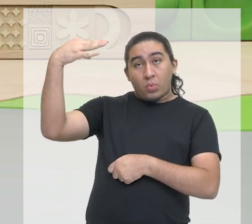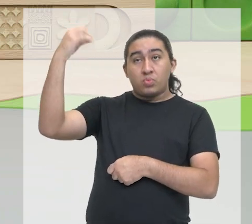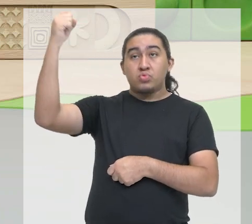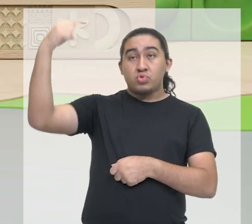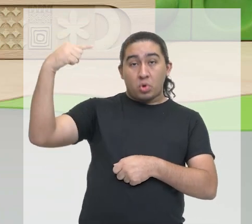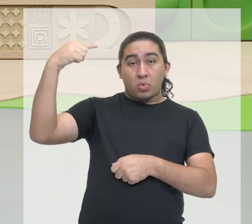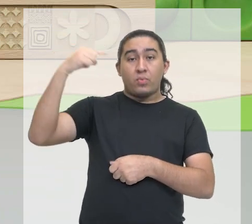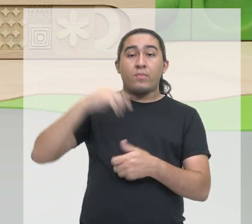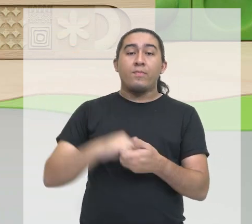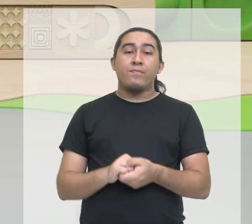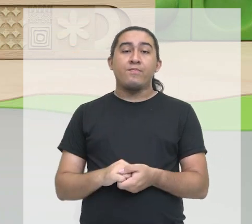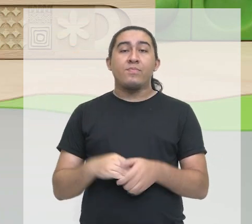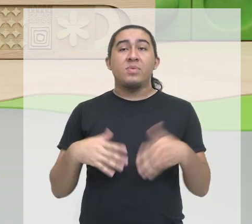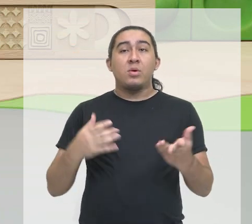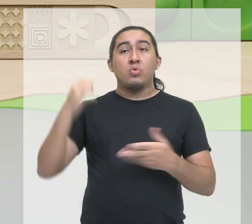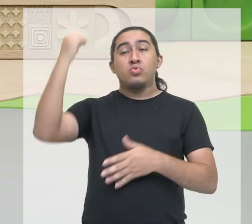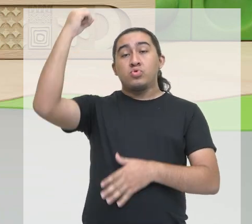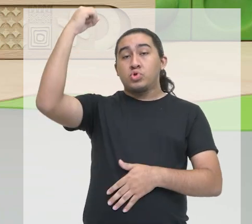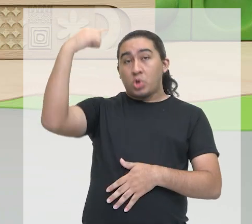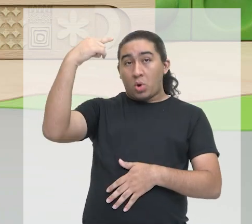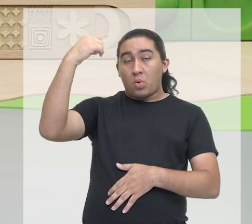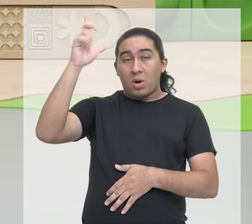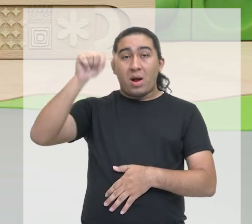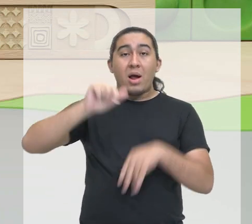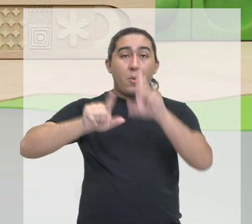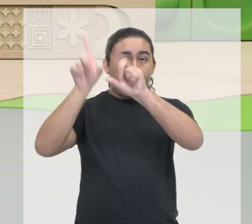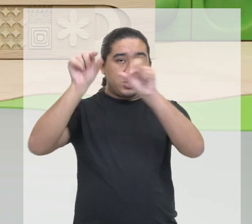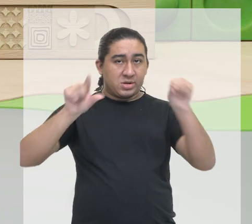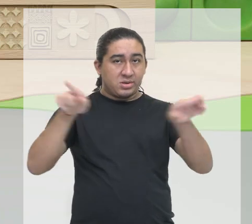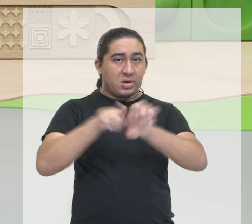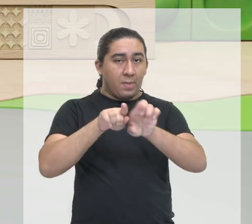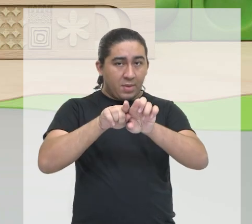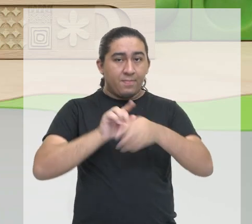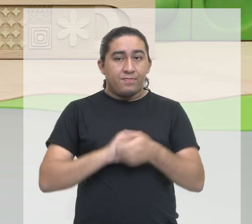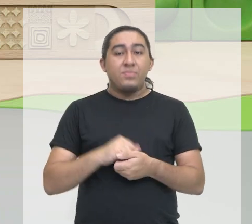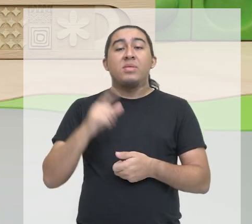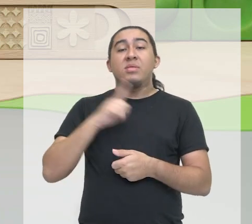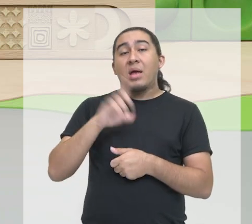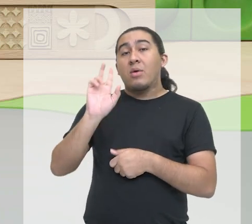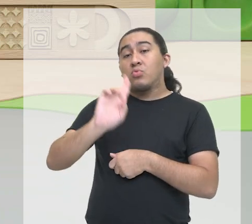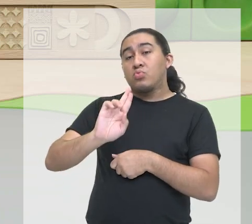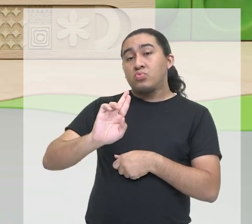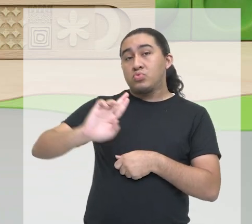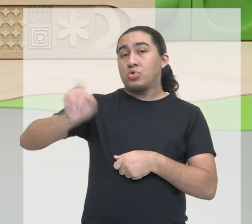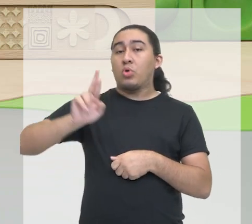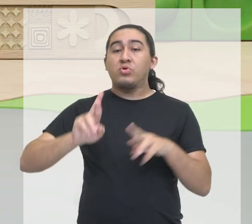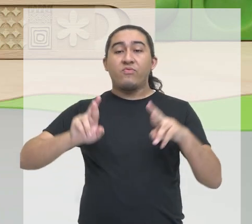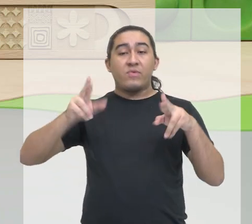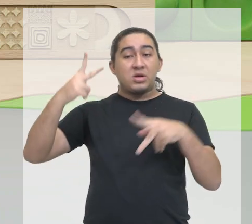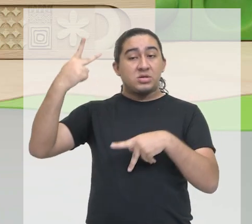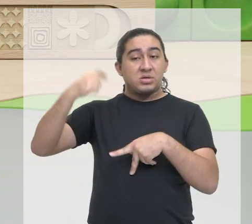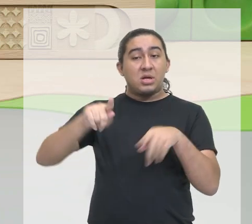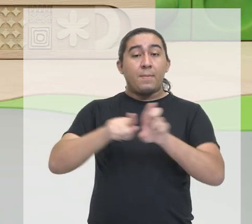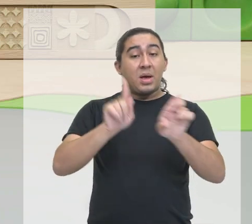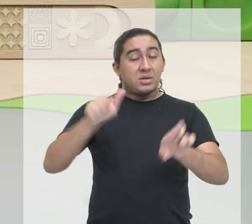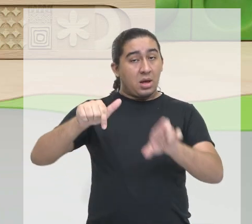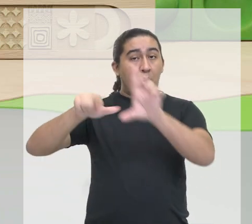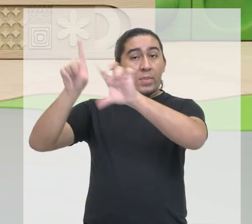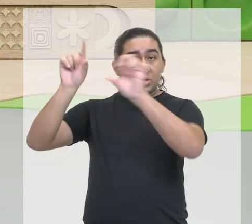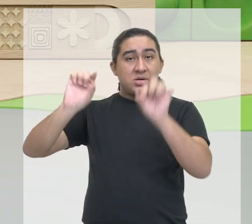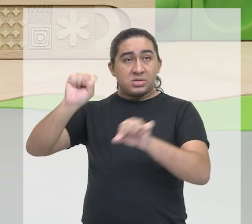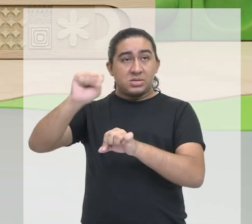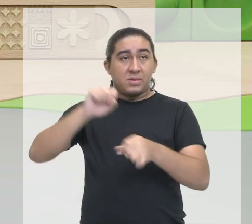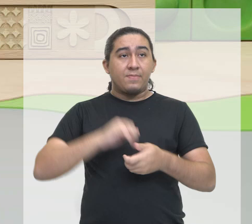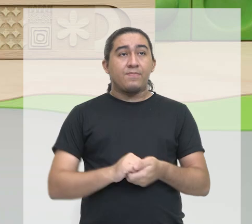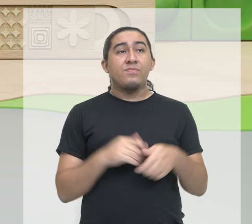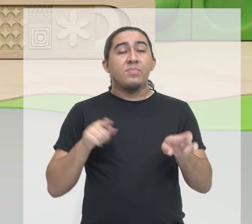sistema solar que ele deixa, né, de ser uma estrela, né? A gente dá um nome especial para o Sol, mas ele é uma estrela. E